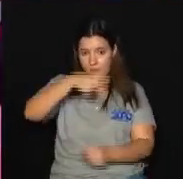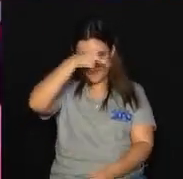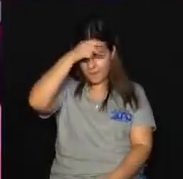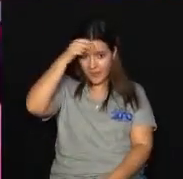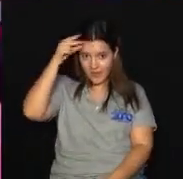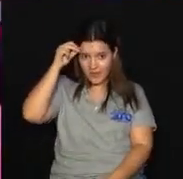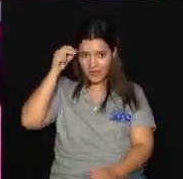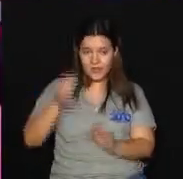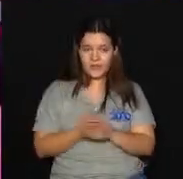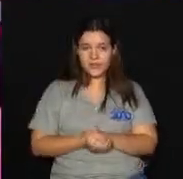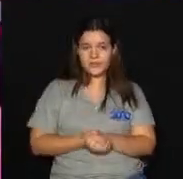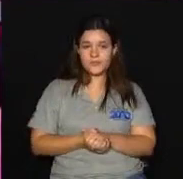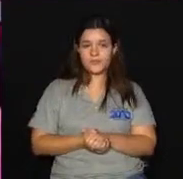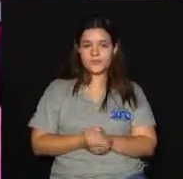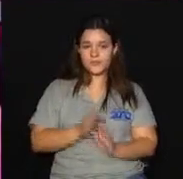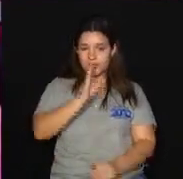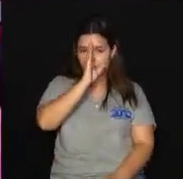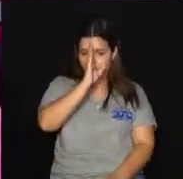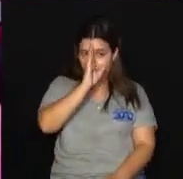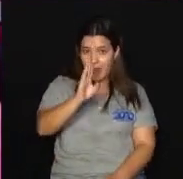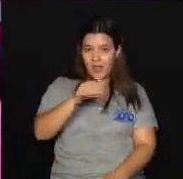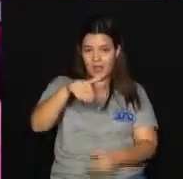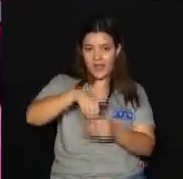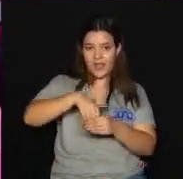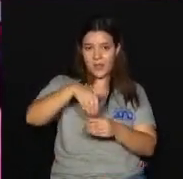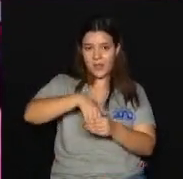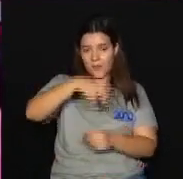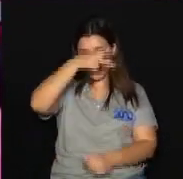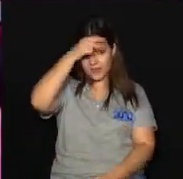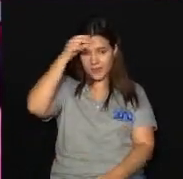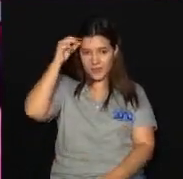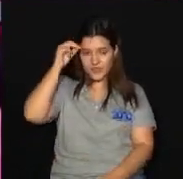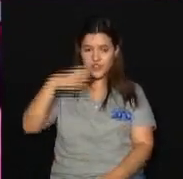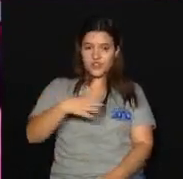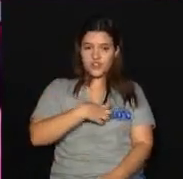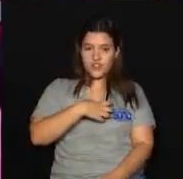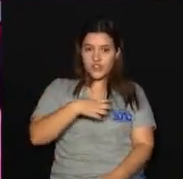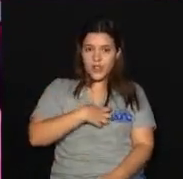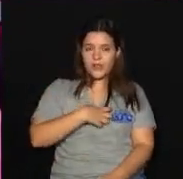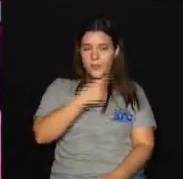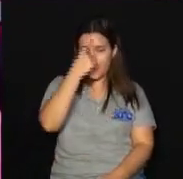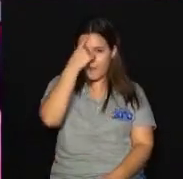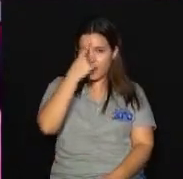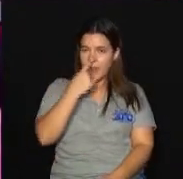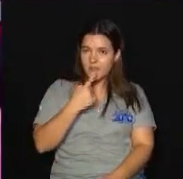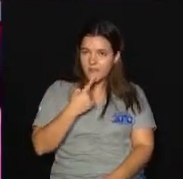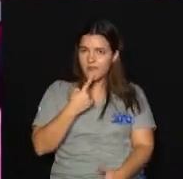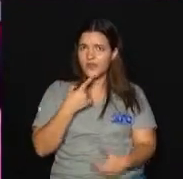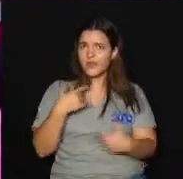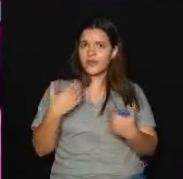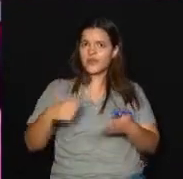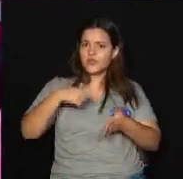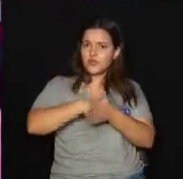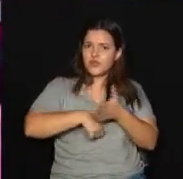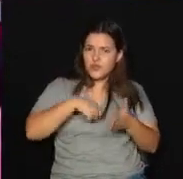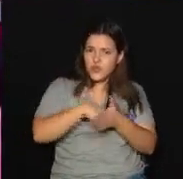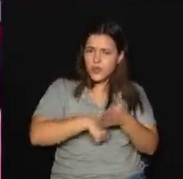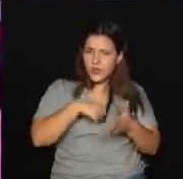municipais, principalmente as municipais, o caráter ideológico ou o